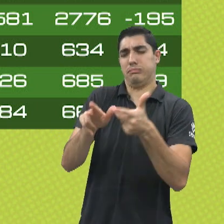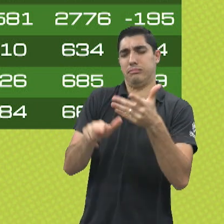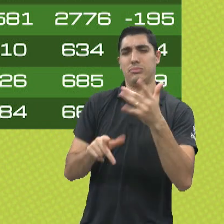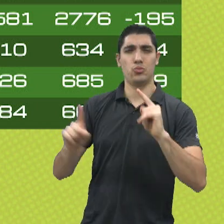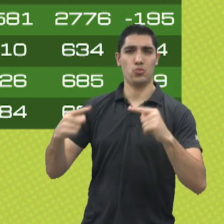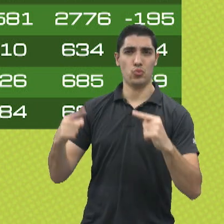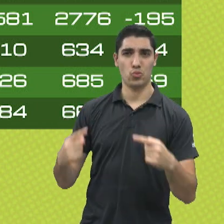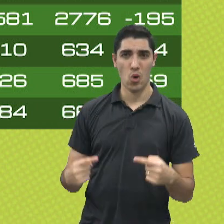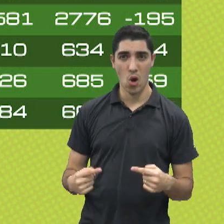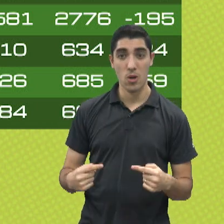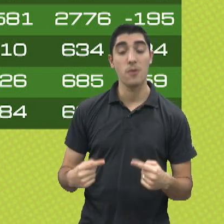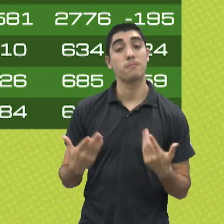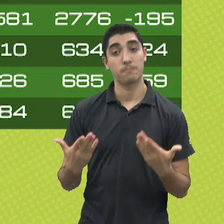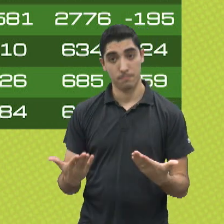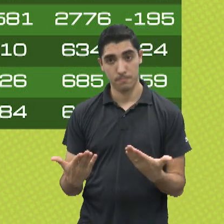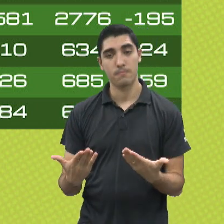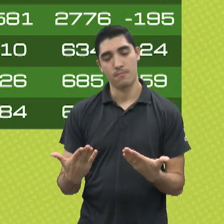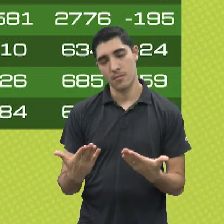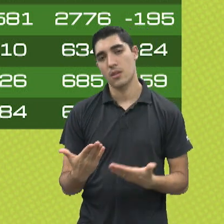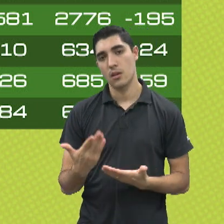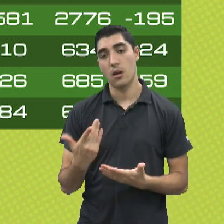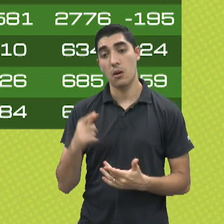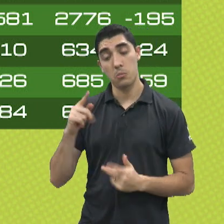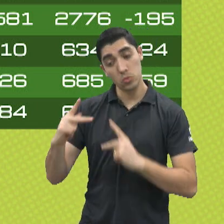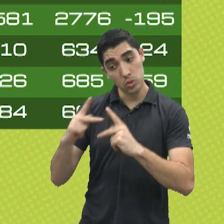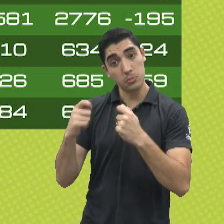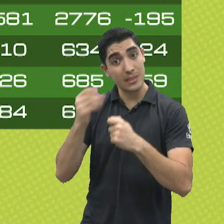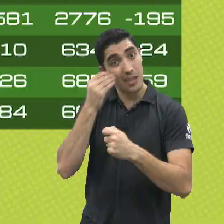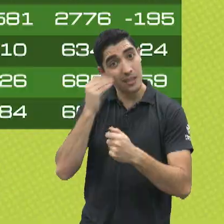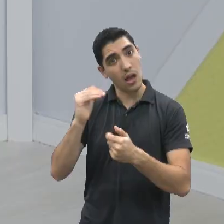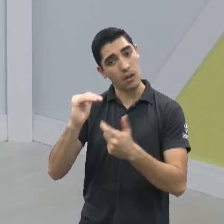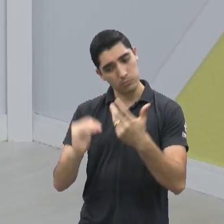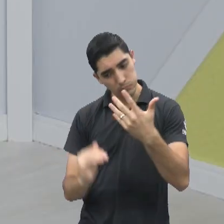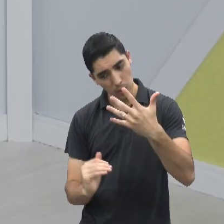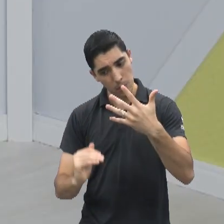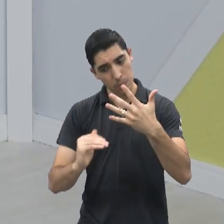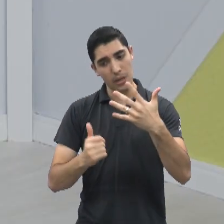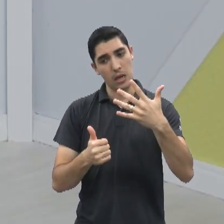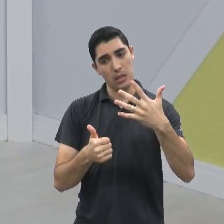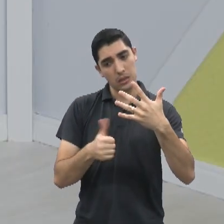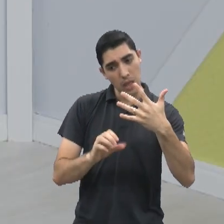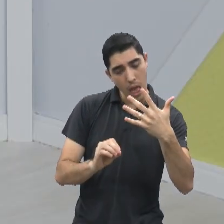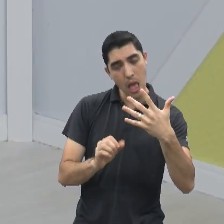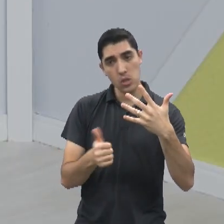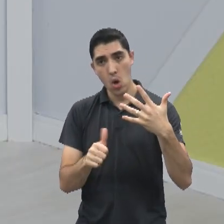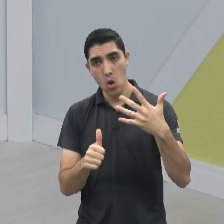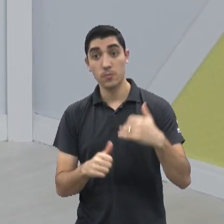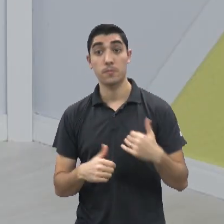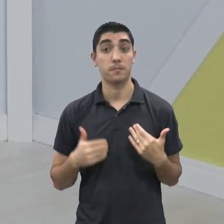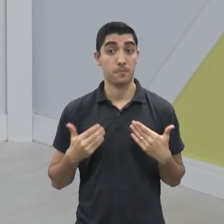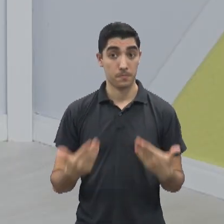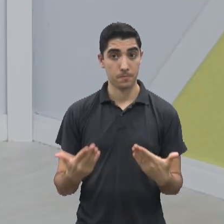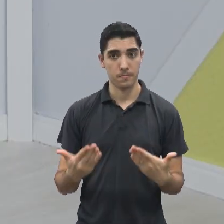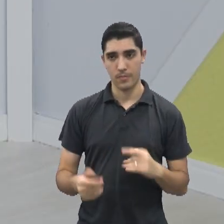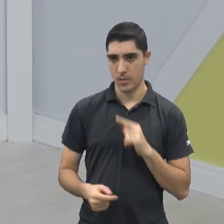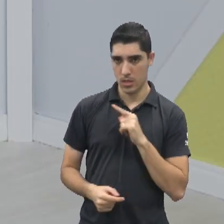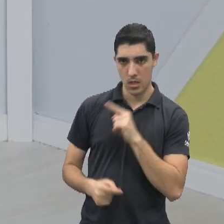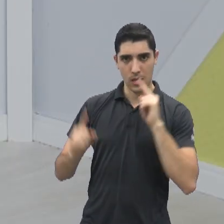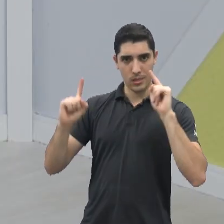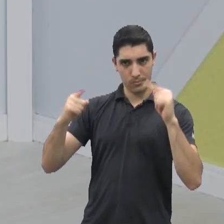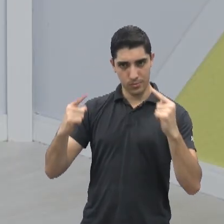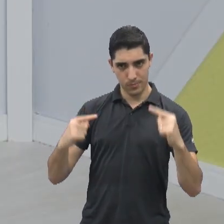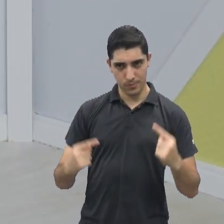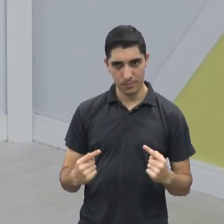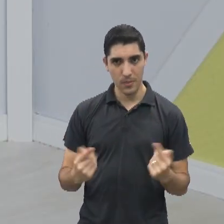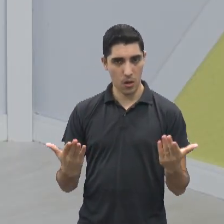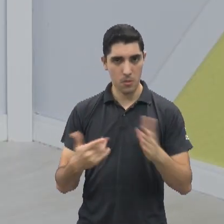José reverter essa situação, entrar nesse bolo aí de 11º, enfim. E a tabela de jogos, a gente vai ver agora,